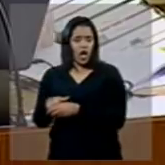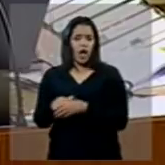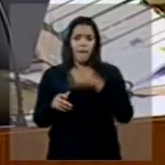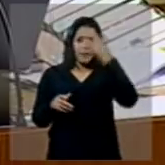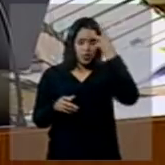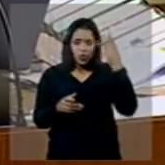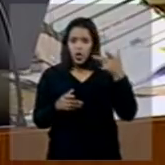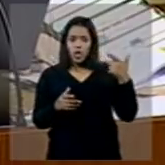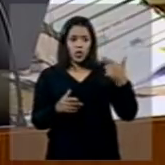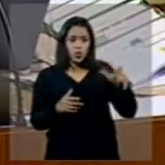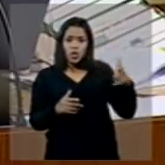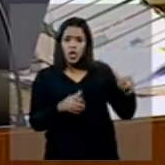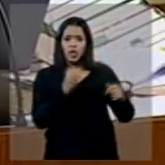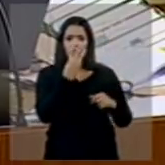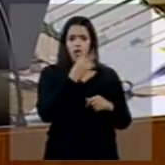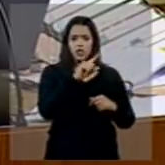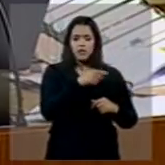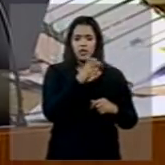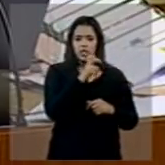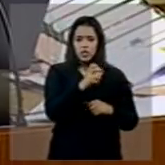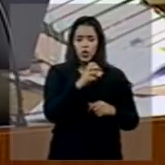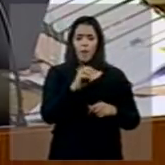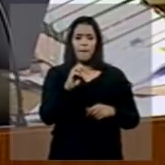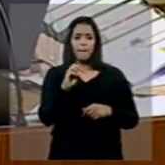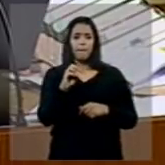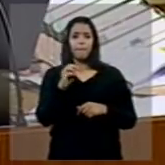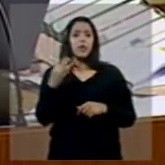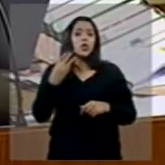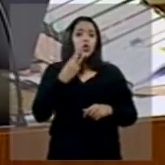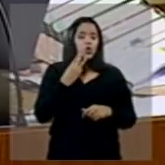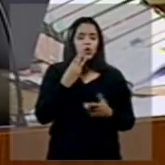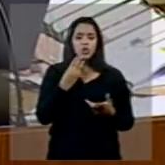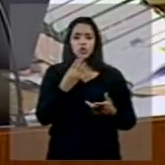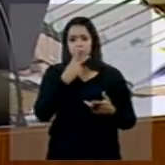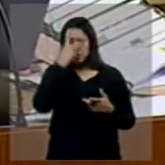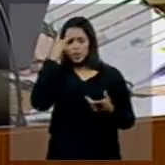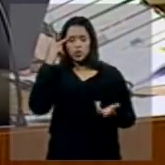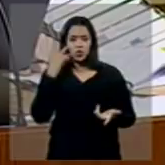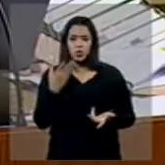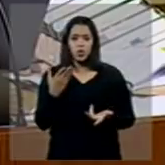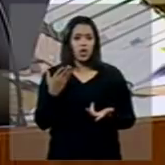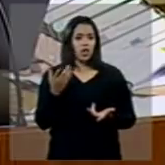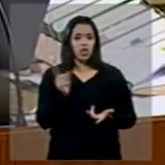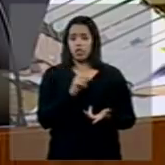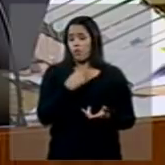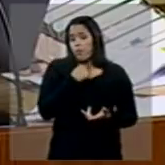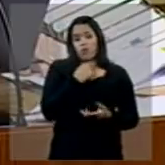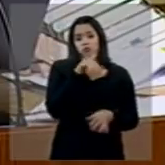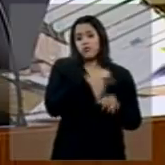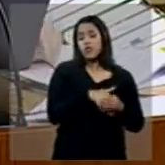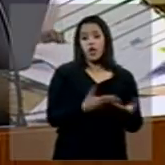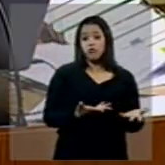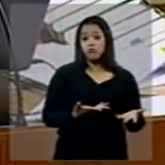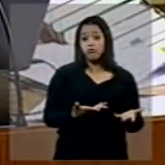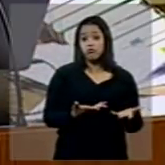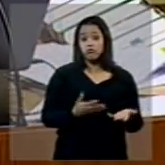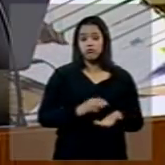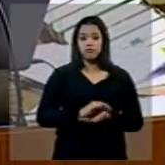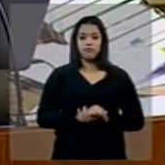demais, 3 milhões e 300 mil eleitores brasileiros não vão poder votar. Quer